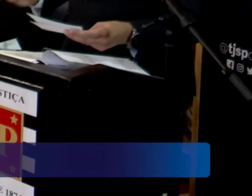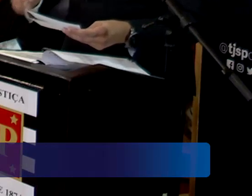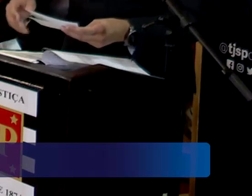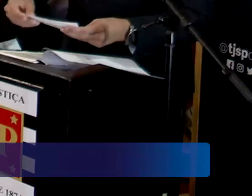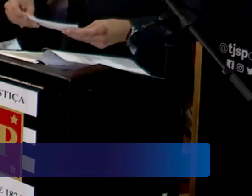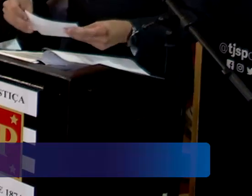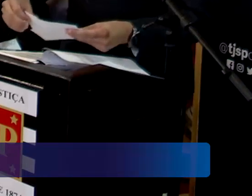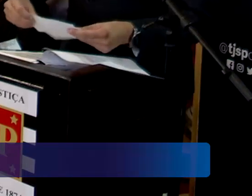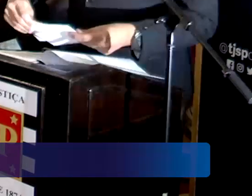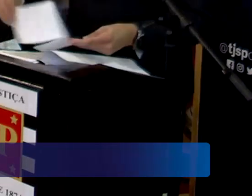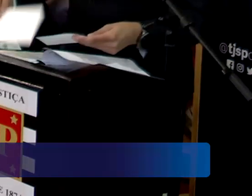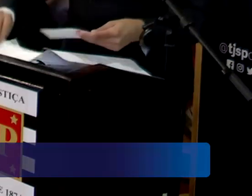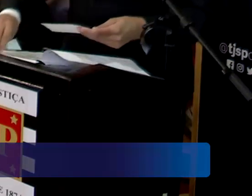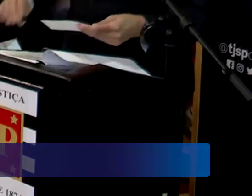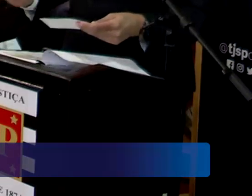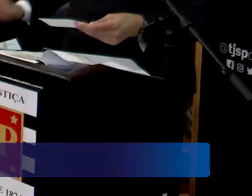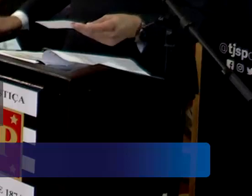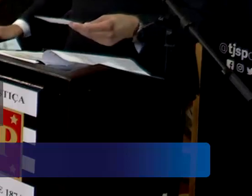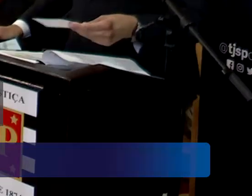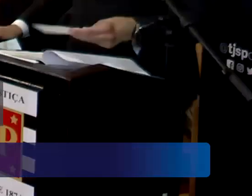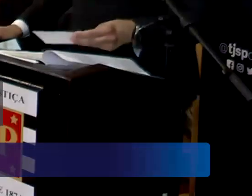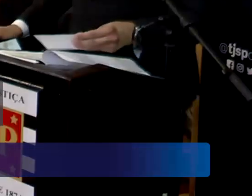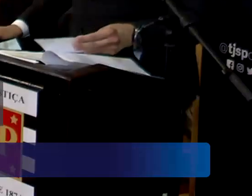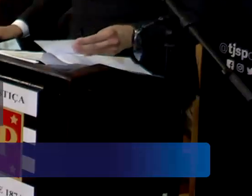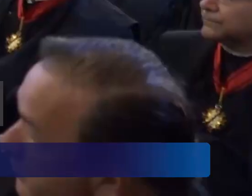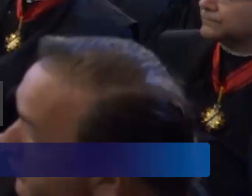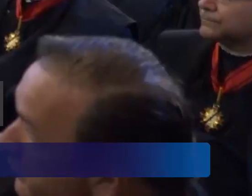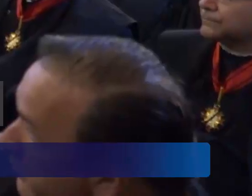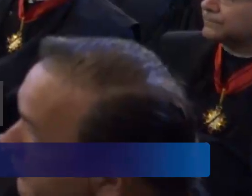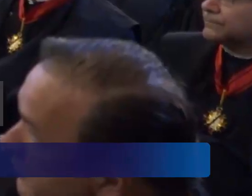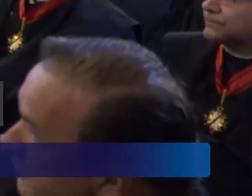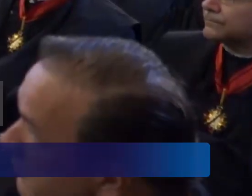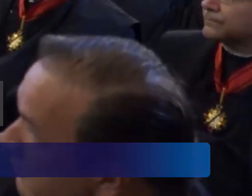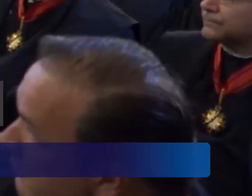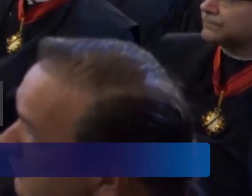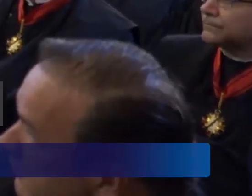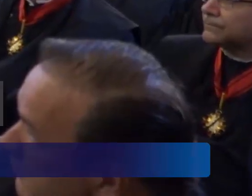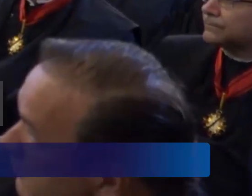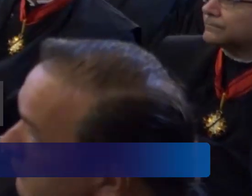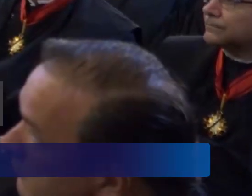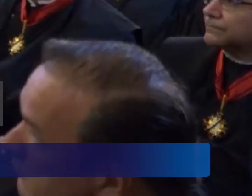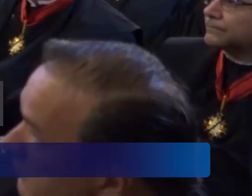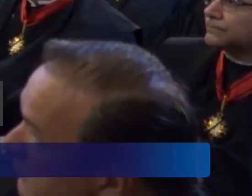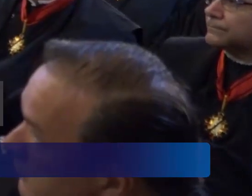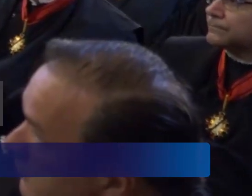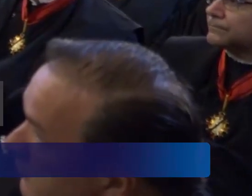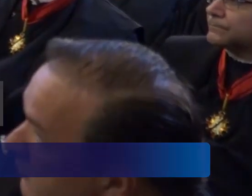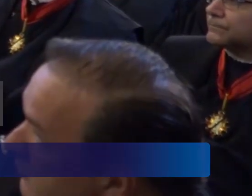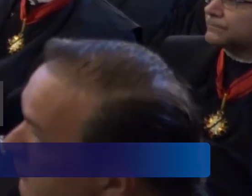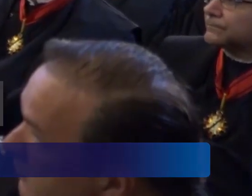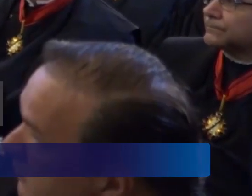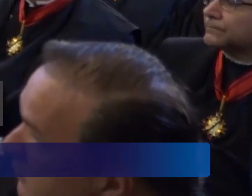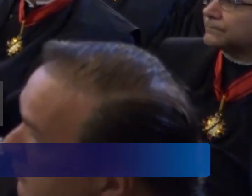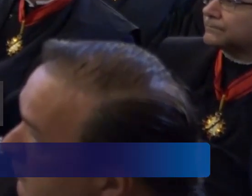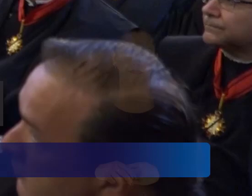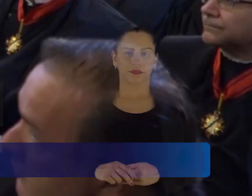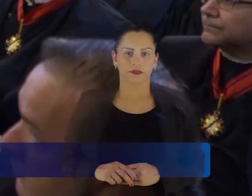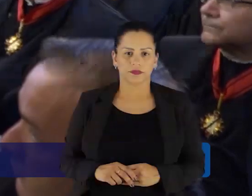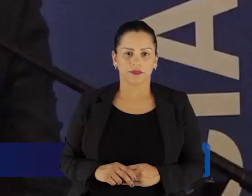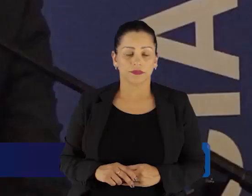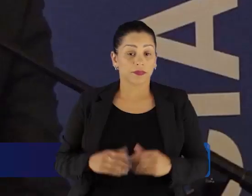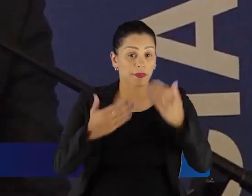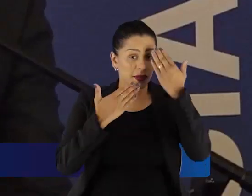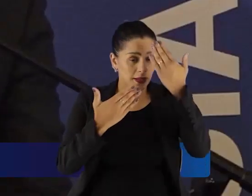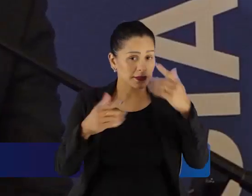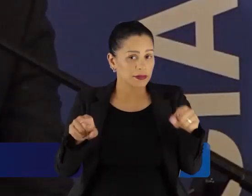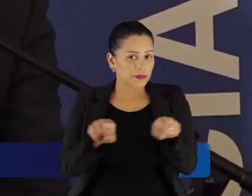Conselho Nacional de Proteção de dados Dr Cássio Ramalho do Prado Presidente da Associação dos Oficiais de Justiça do Estado de